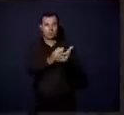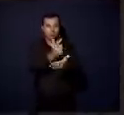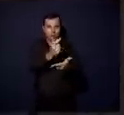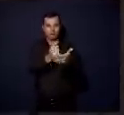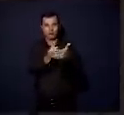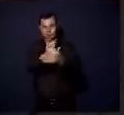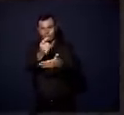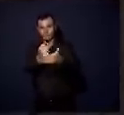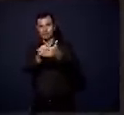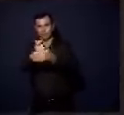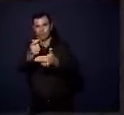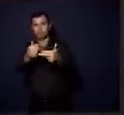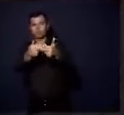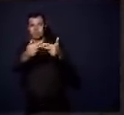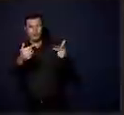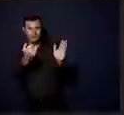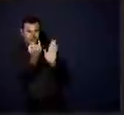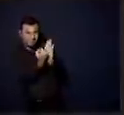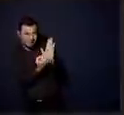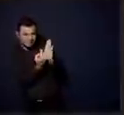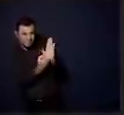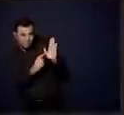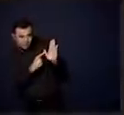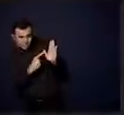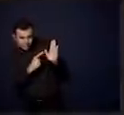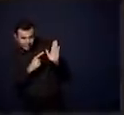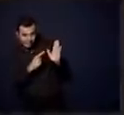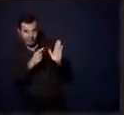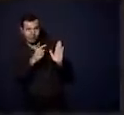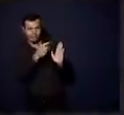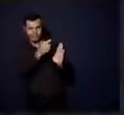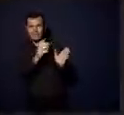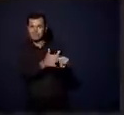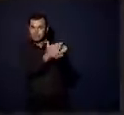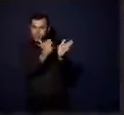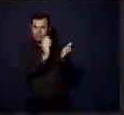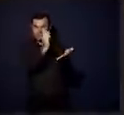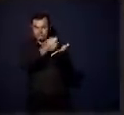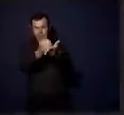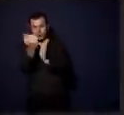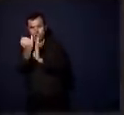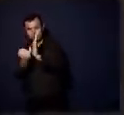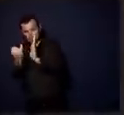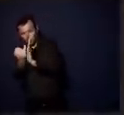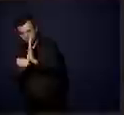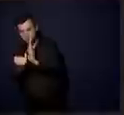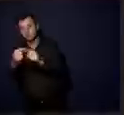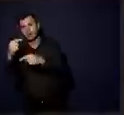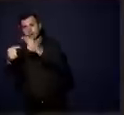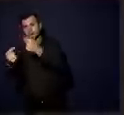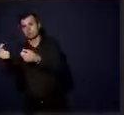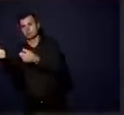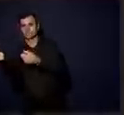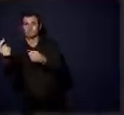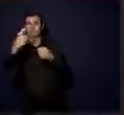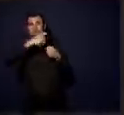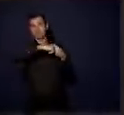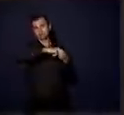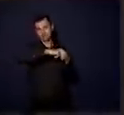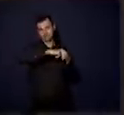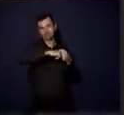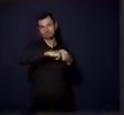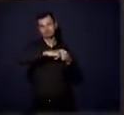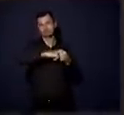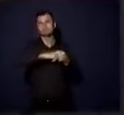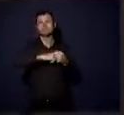incidiu naquela compra e você devolve para toda as famílias o imposto incidente nas compras delas com um teto Óbvio até para não ficar dando fraude